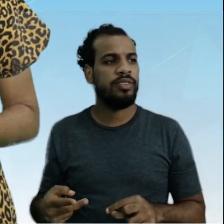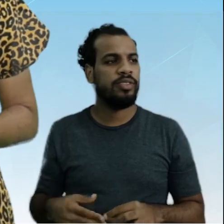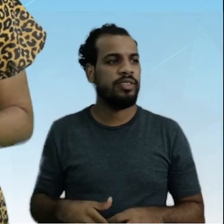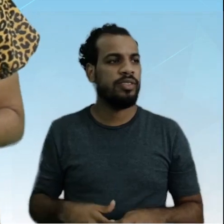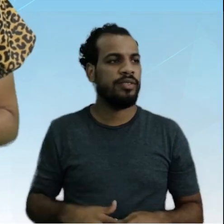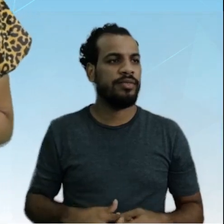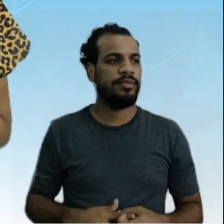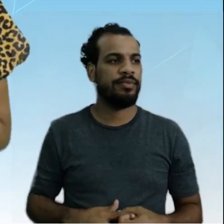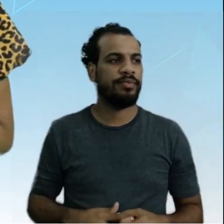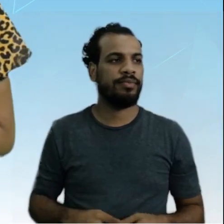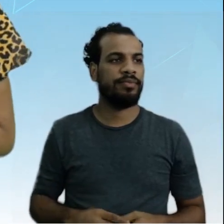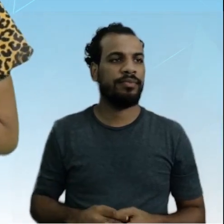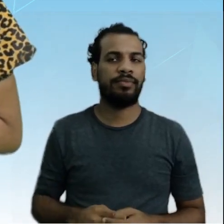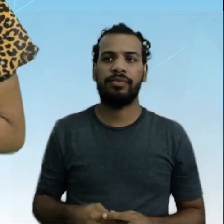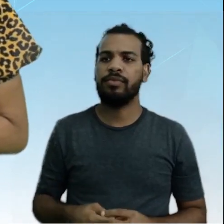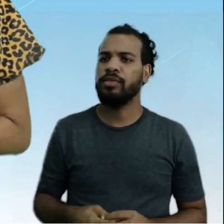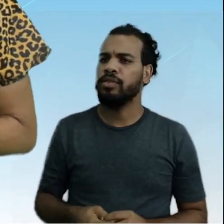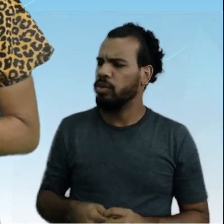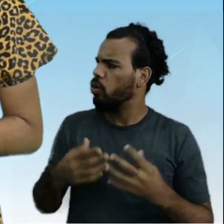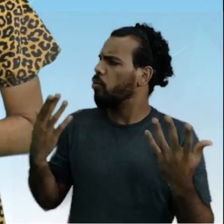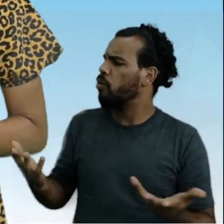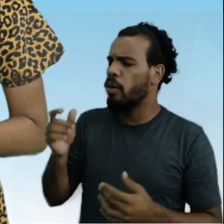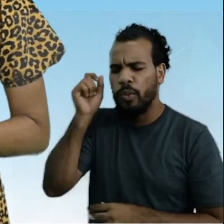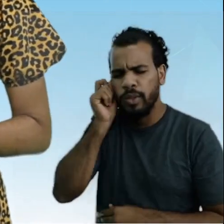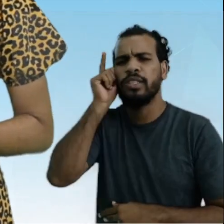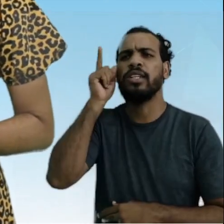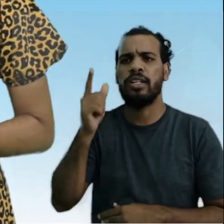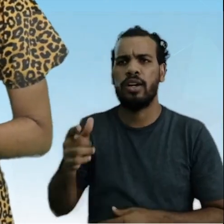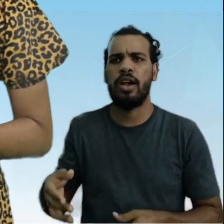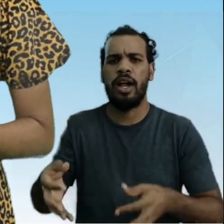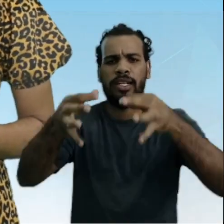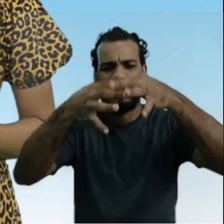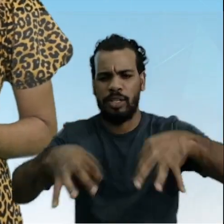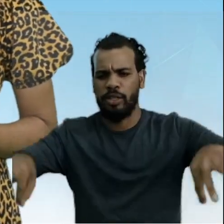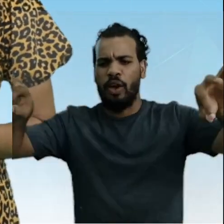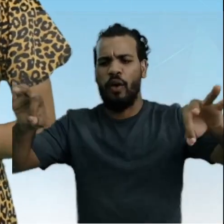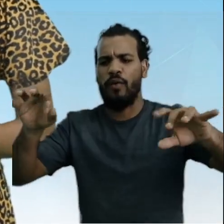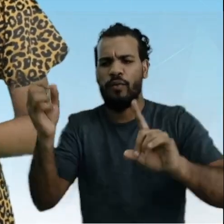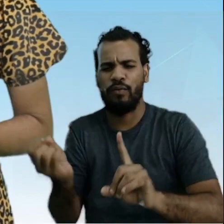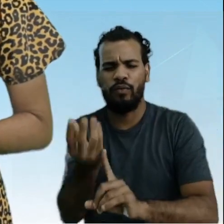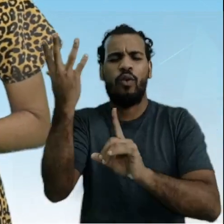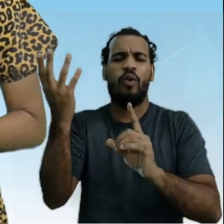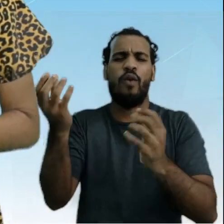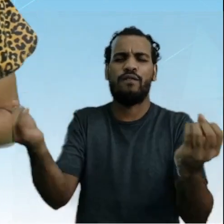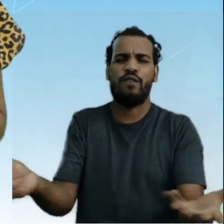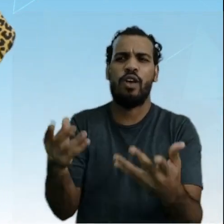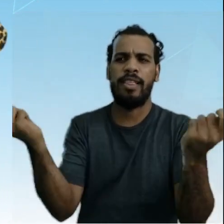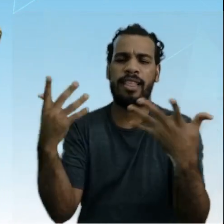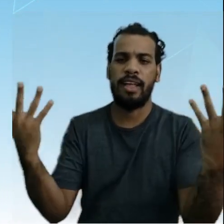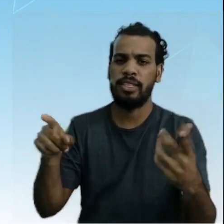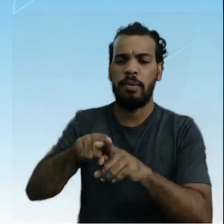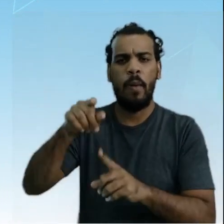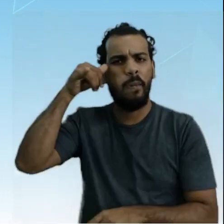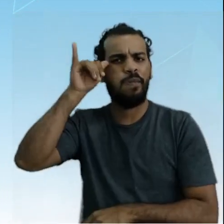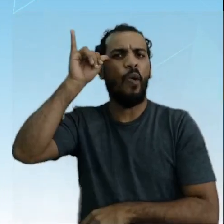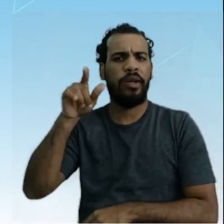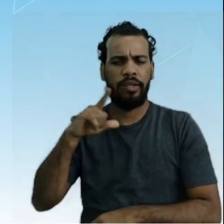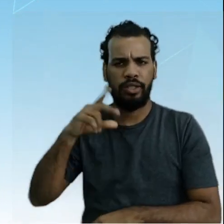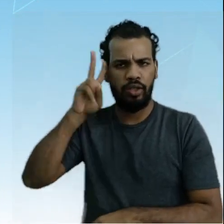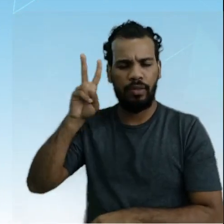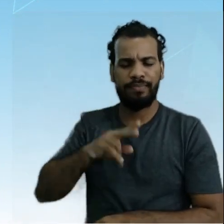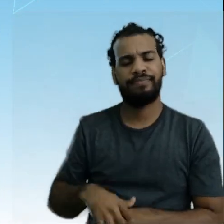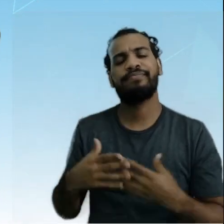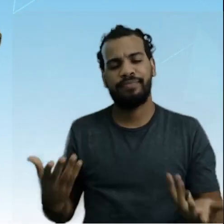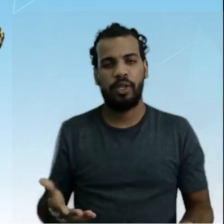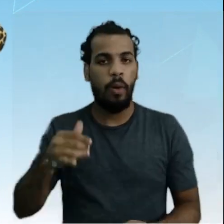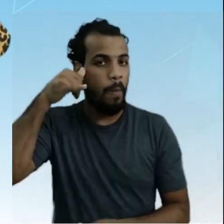disso, poderia dizer como é que surgiu essa ideia do Cordel do Fogo Encantado e o Boi Luzeiro? Ah, sim. Na verdade,